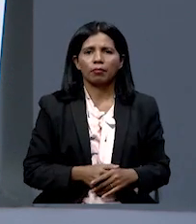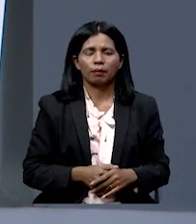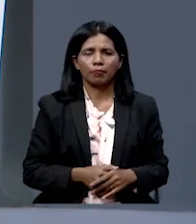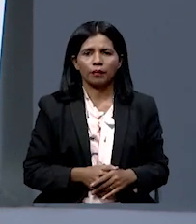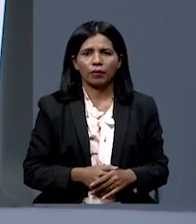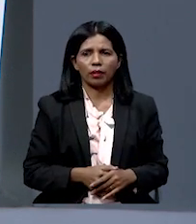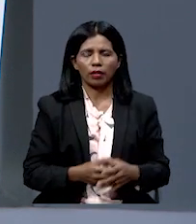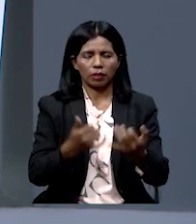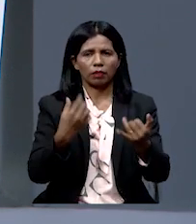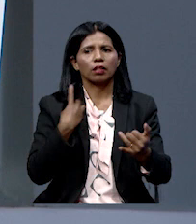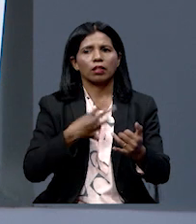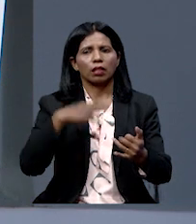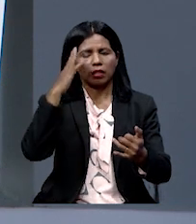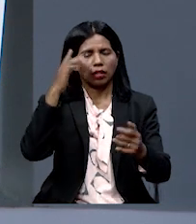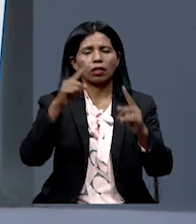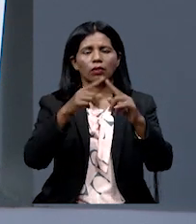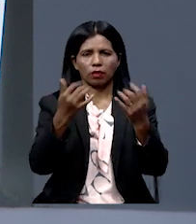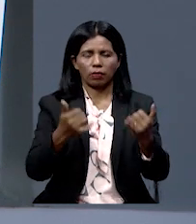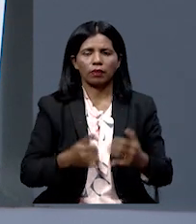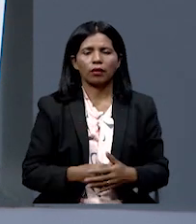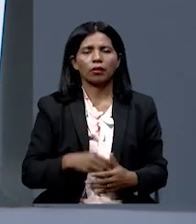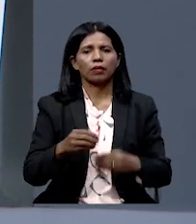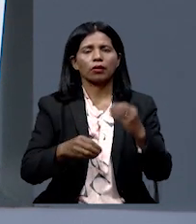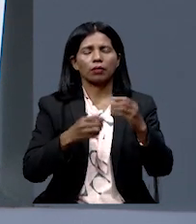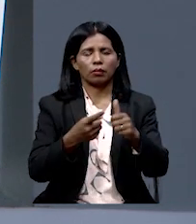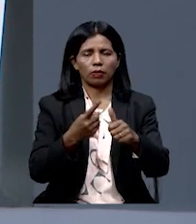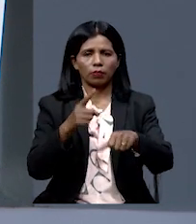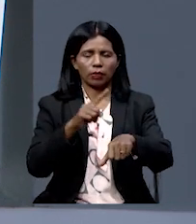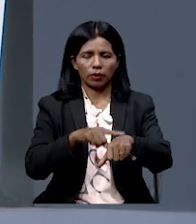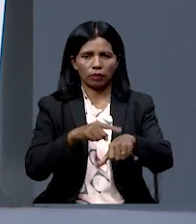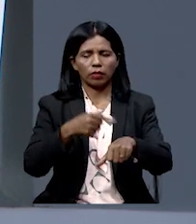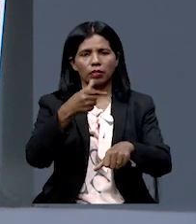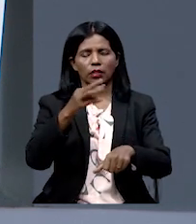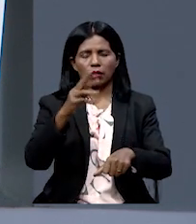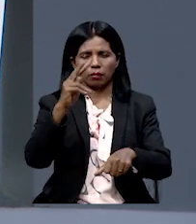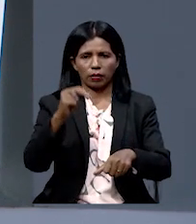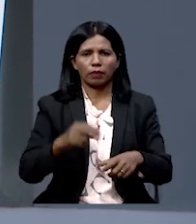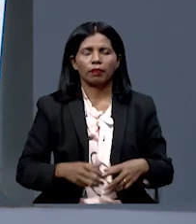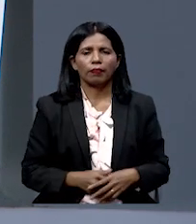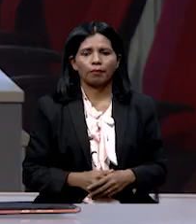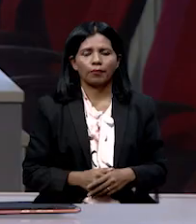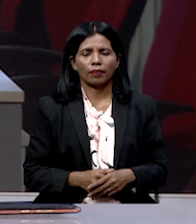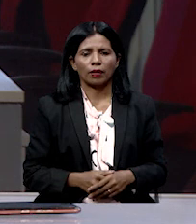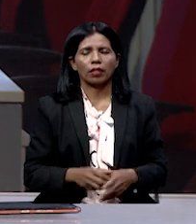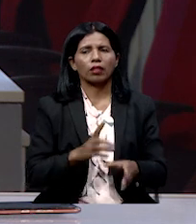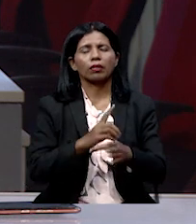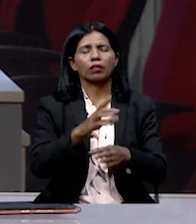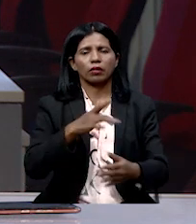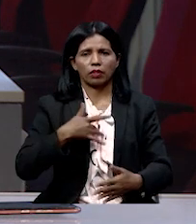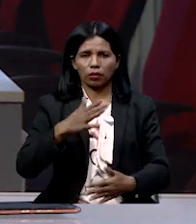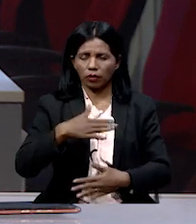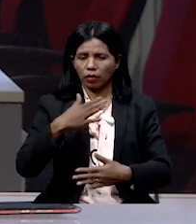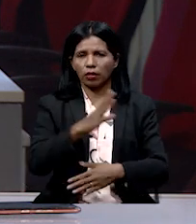pelo menos ida ne mak ita tene to agora anto significa pela primeira vez gemen sim. Dia ka diretor ho apresiasaun ne be